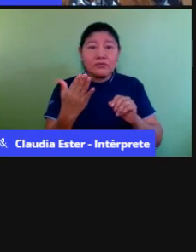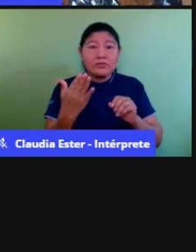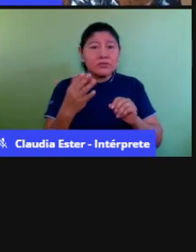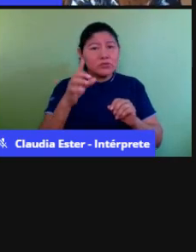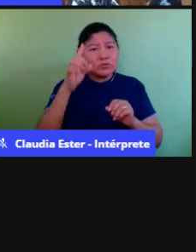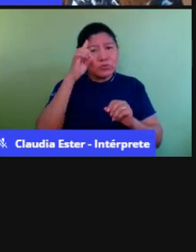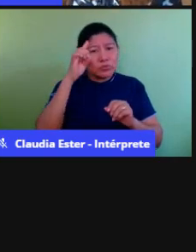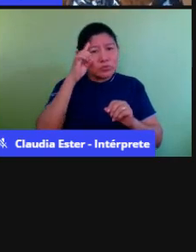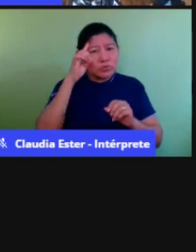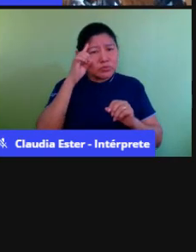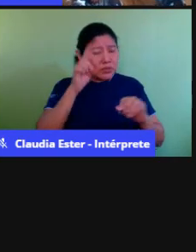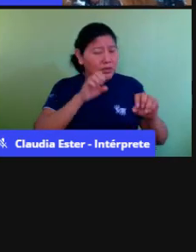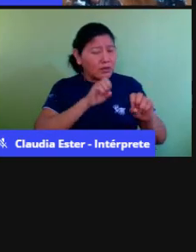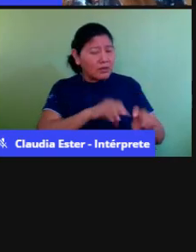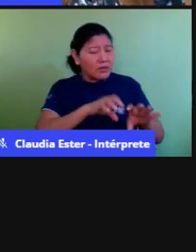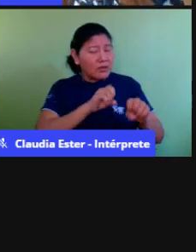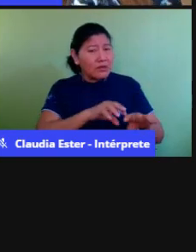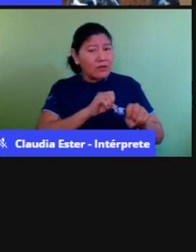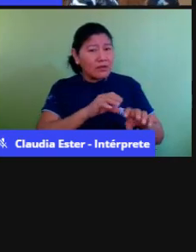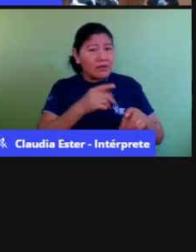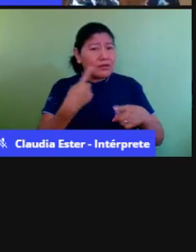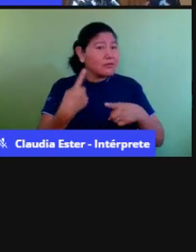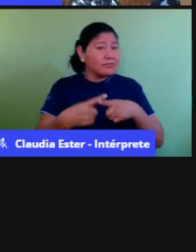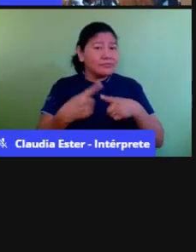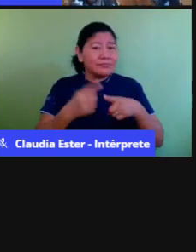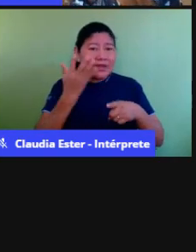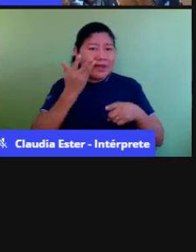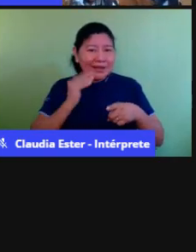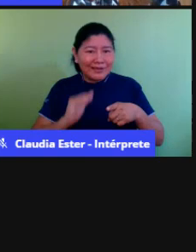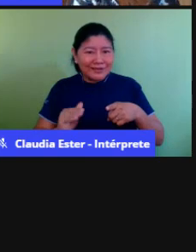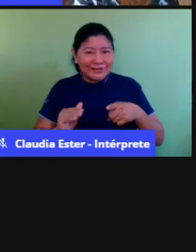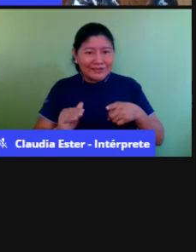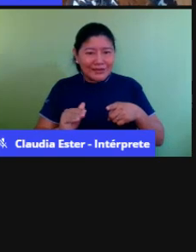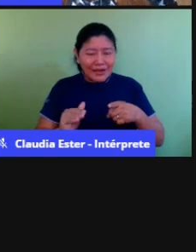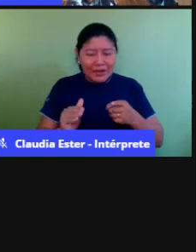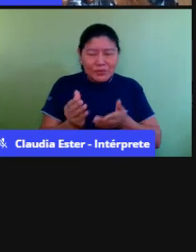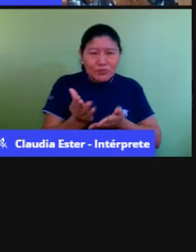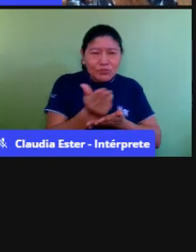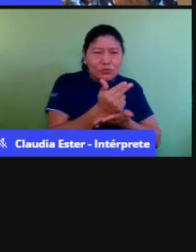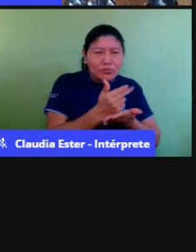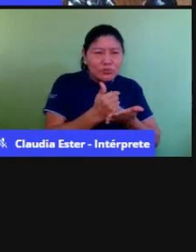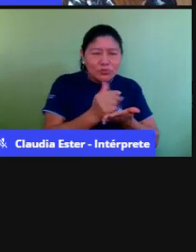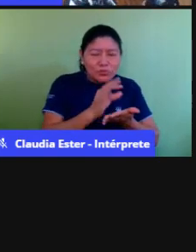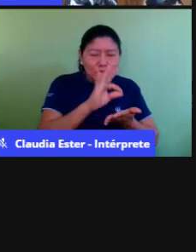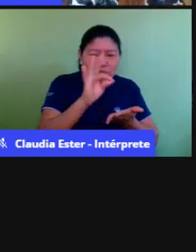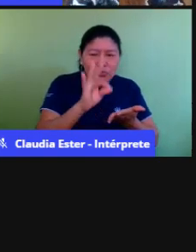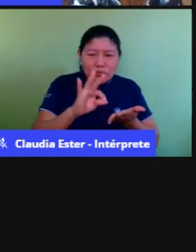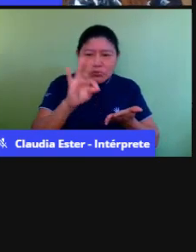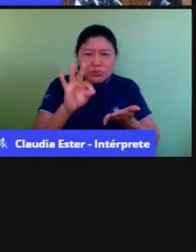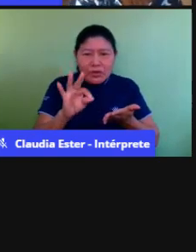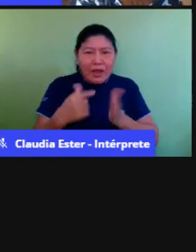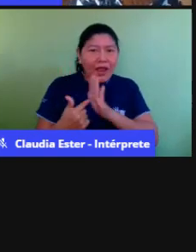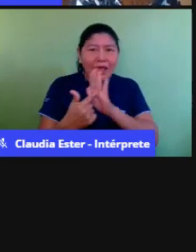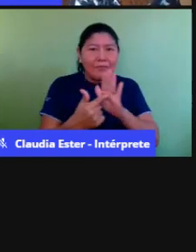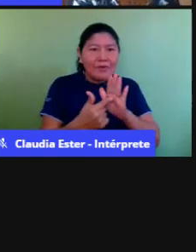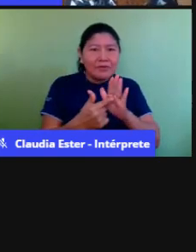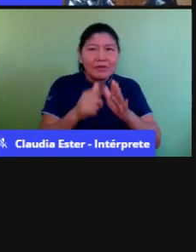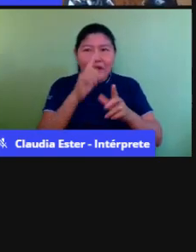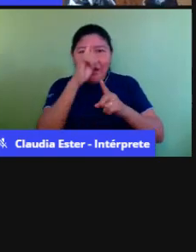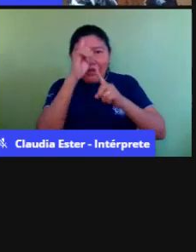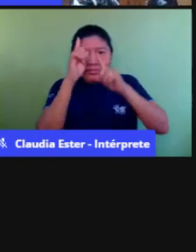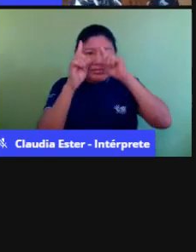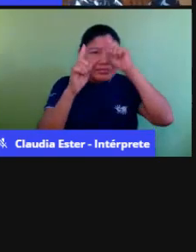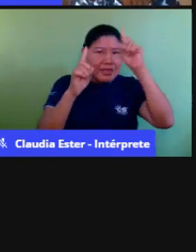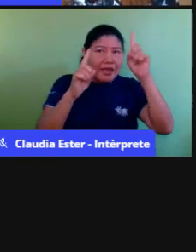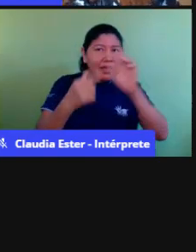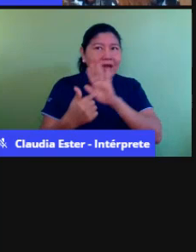todo. Porque desenhando, a criança se expressa, se manifesta, né? Ela vai manifestar as suas